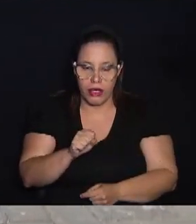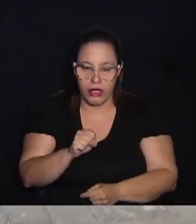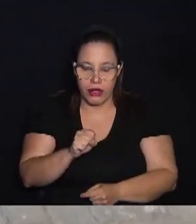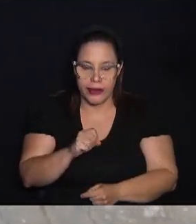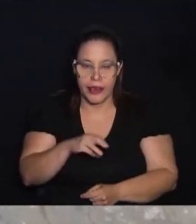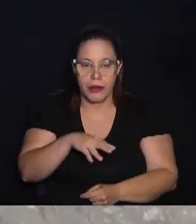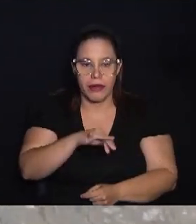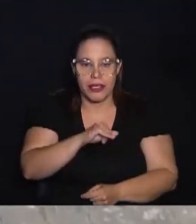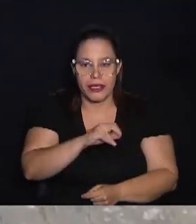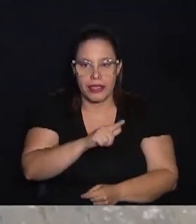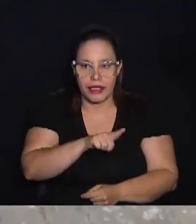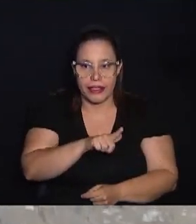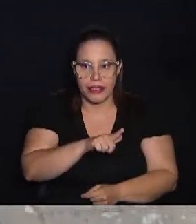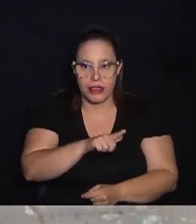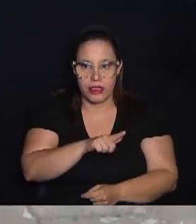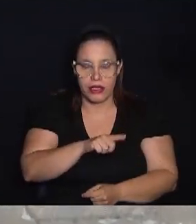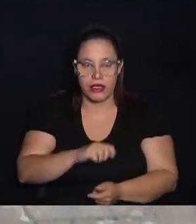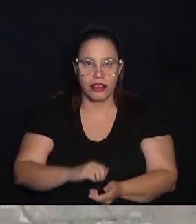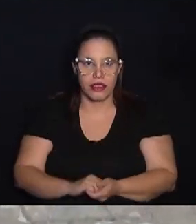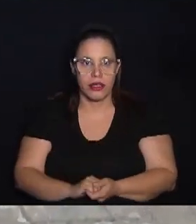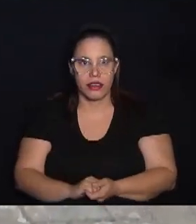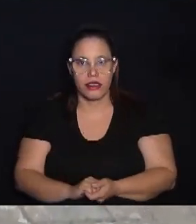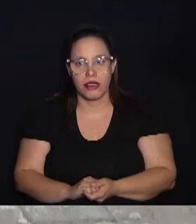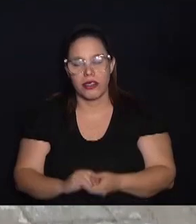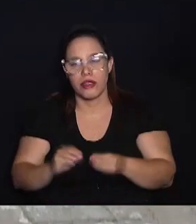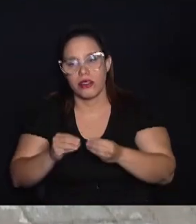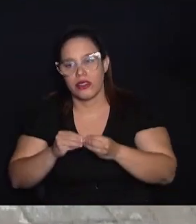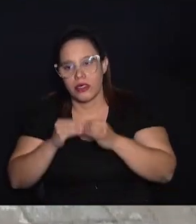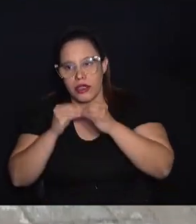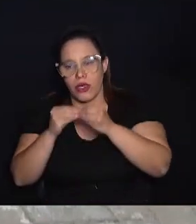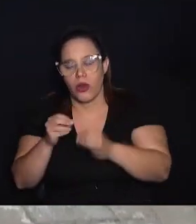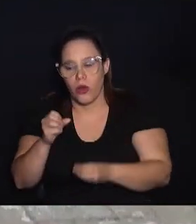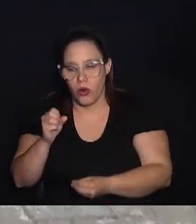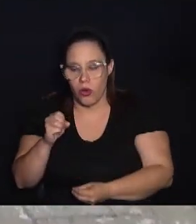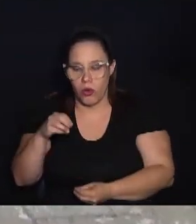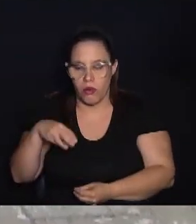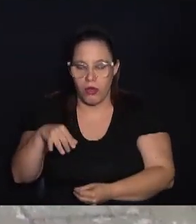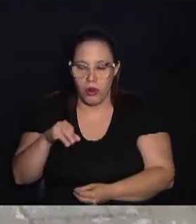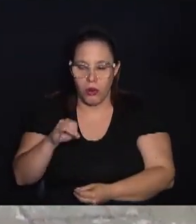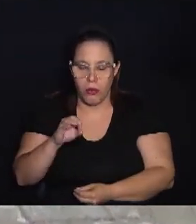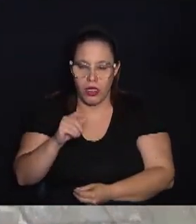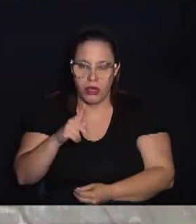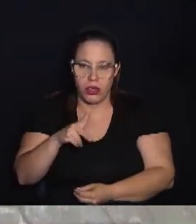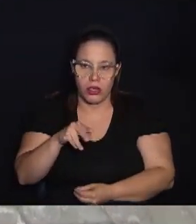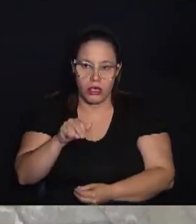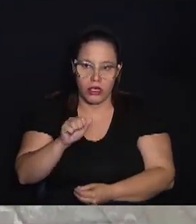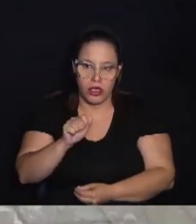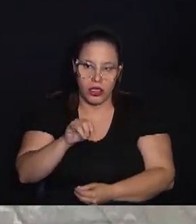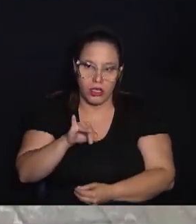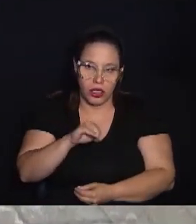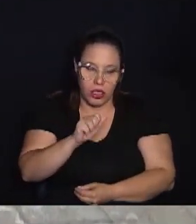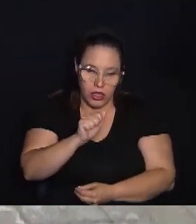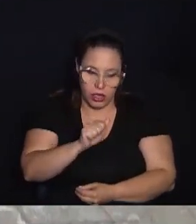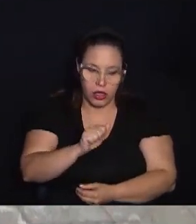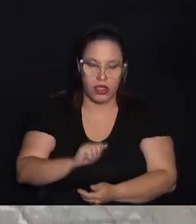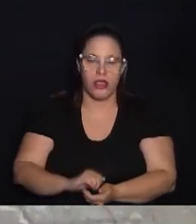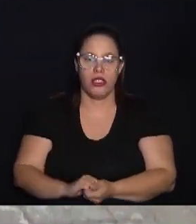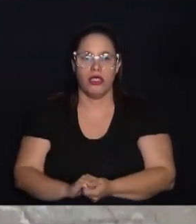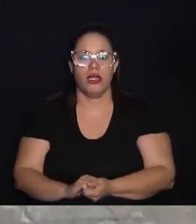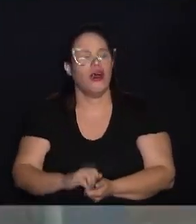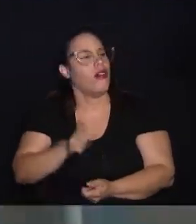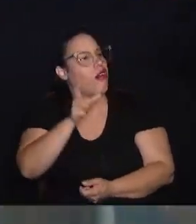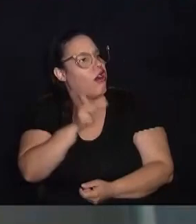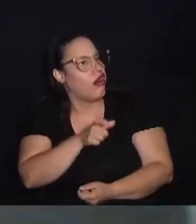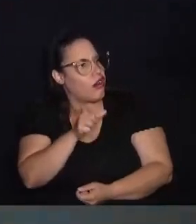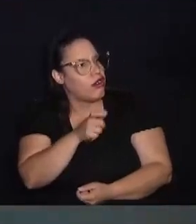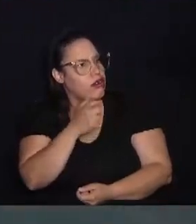também né a gente aqui de Campinas a gente também fornece a homeopatia tá no caso a pessoa eh